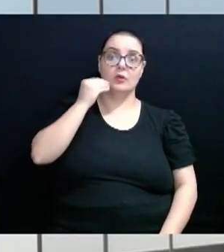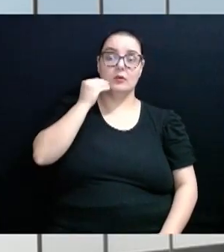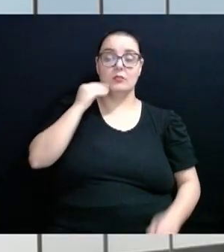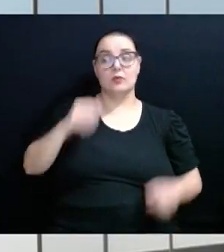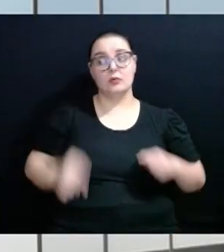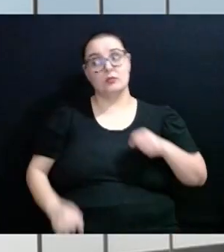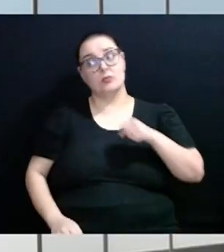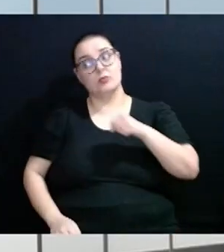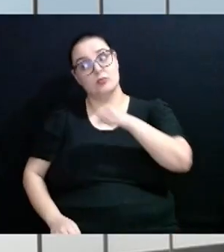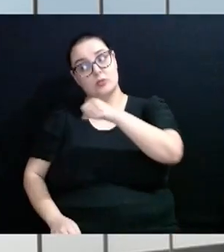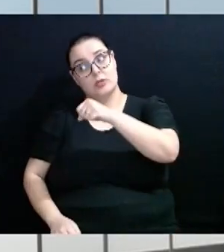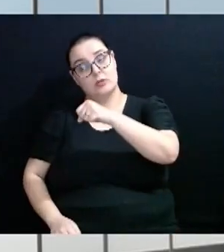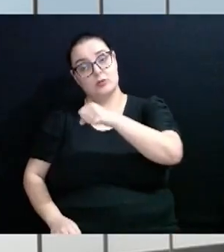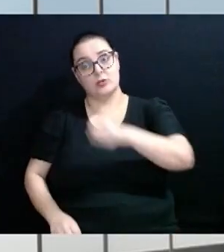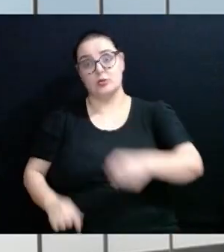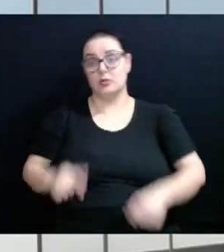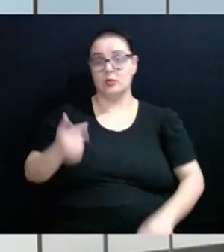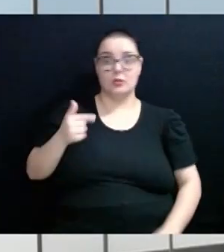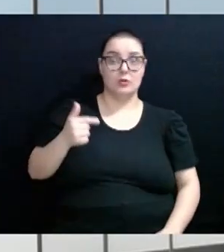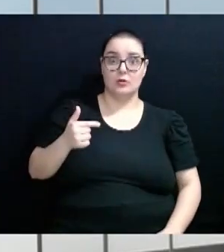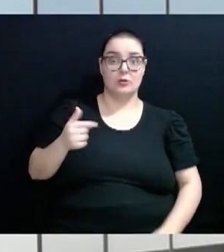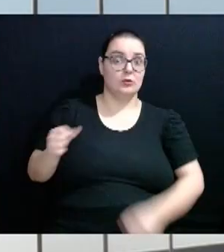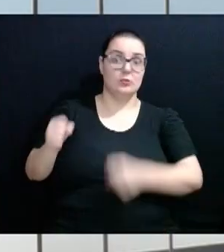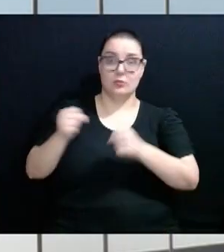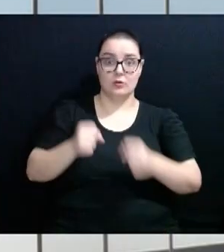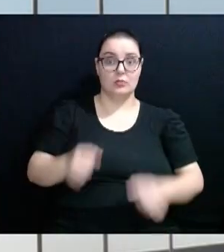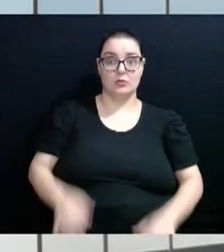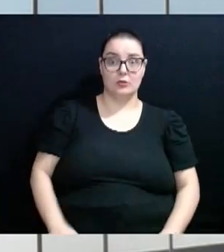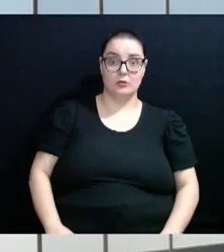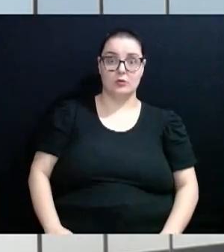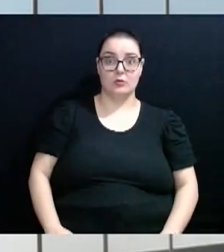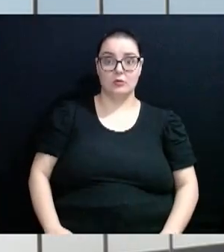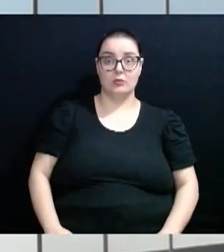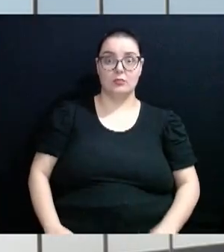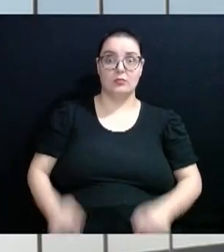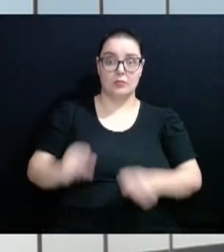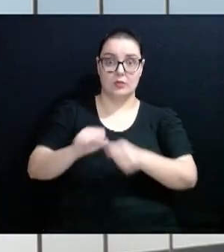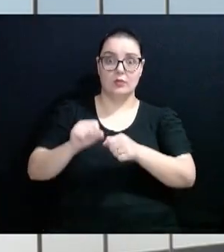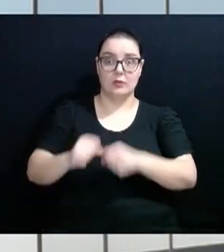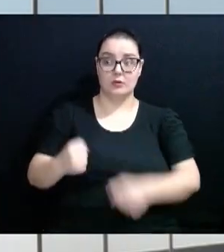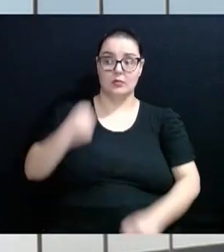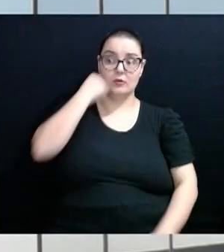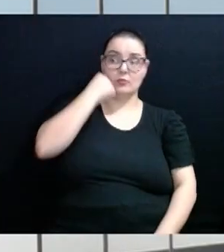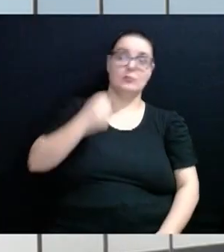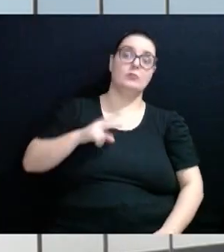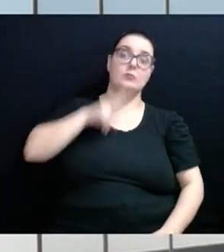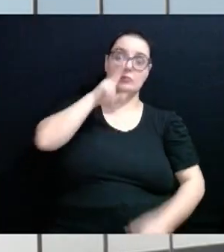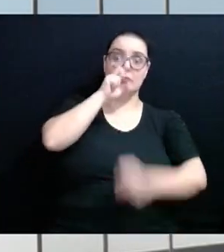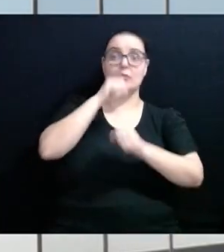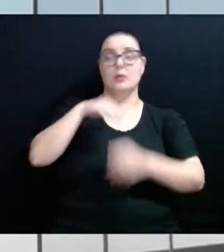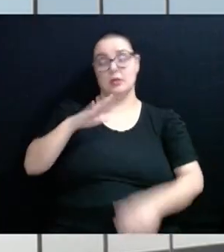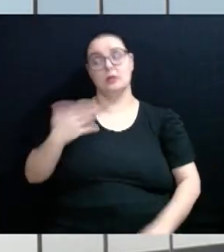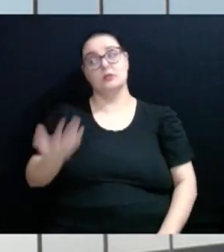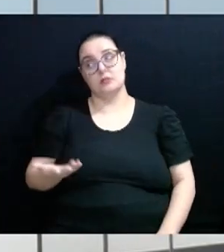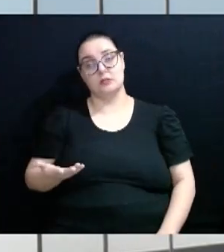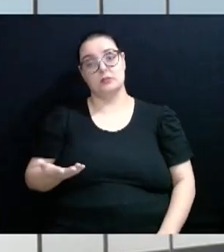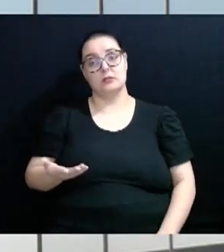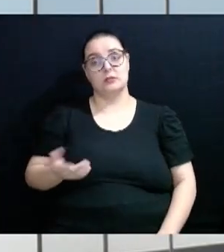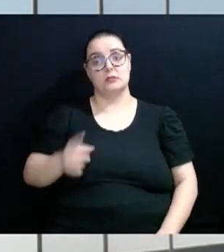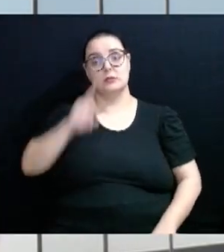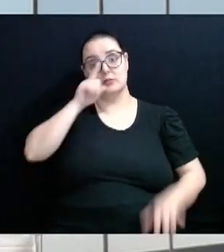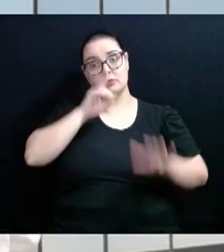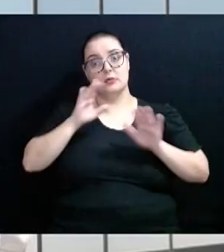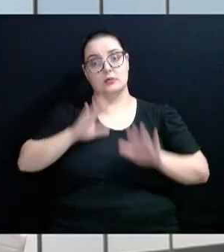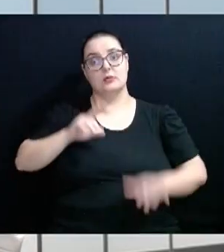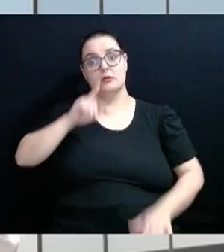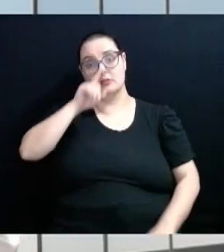não tenho poder, eu sou capaz de levar um segundo soco ainda mais forte. Você tá entendendo? Então eu tenho que ter calma. Então o risco é aquele que você